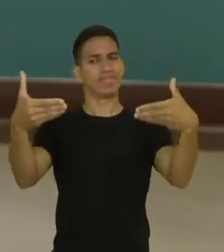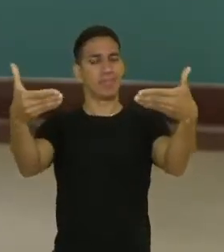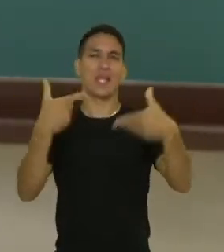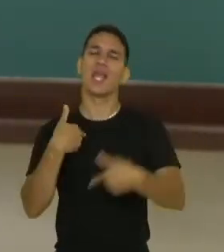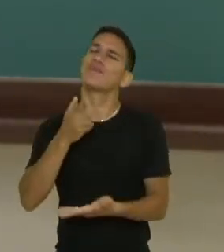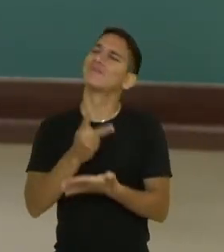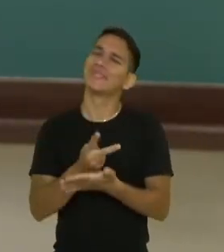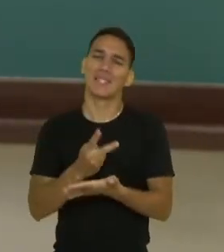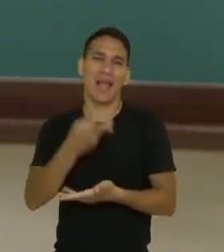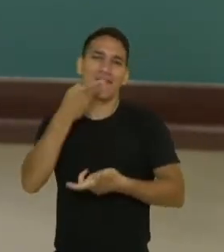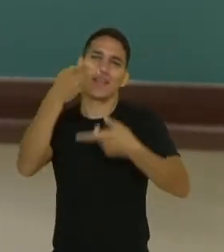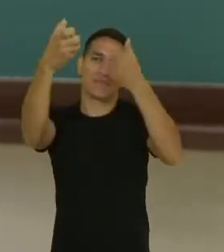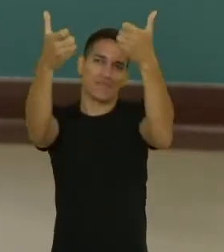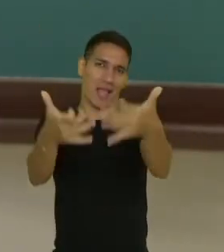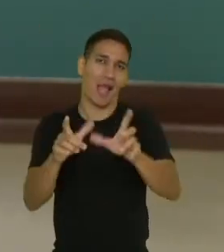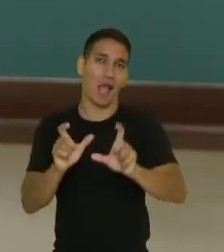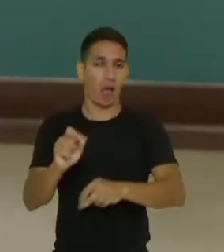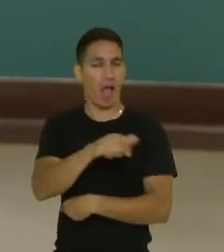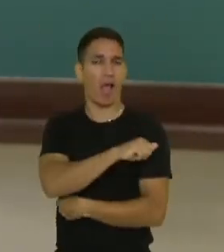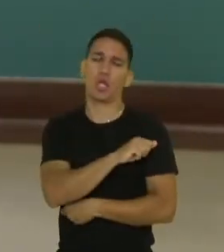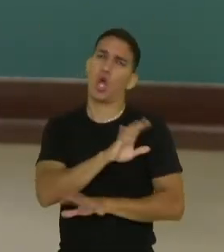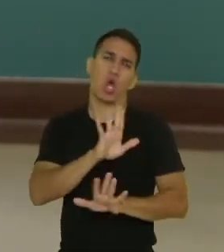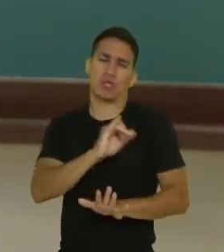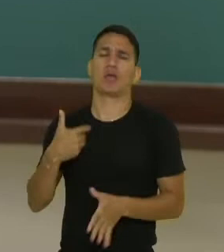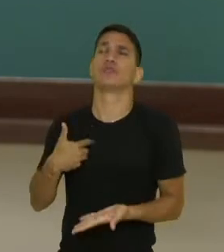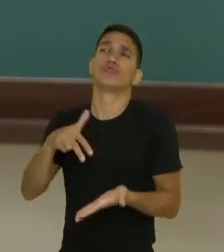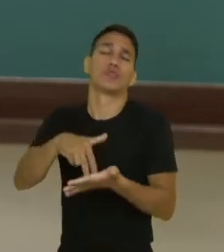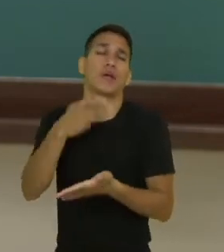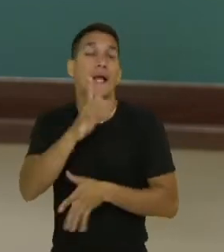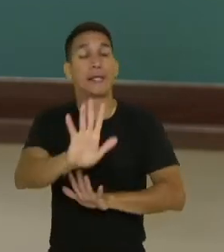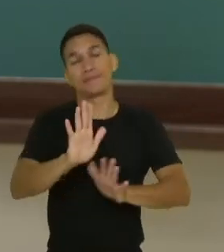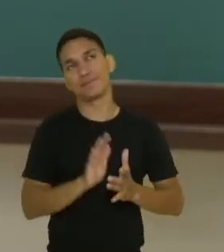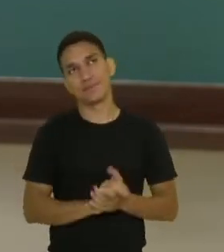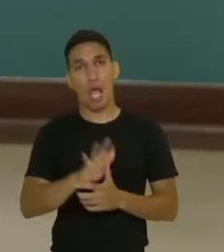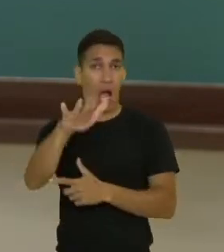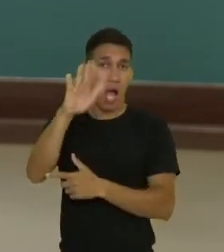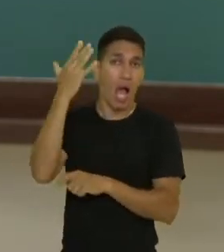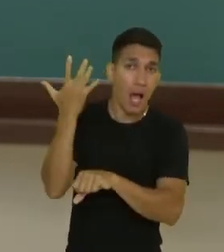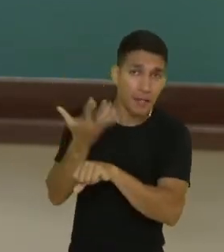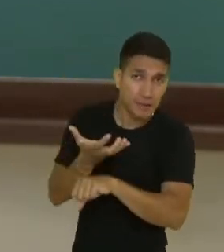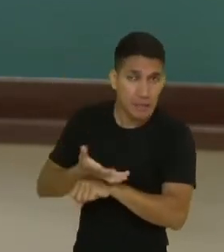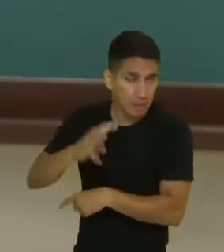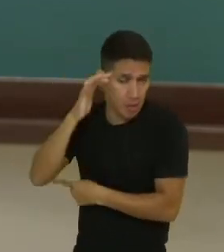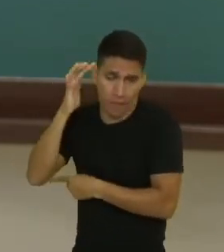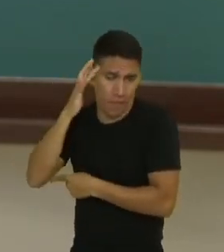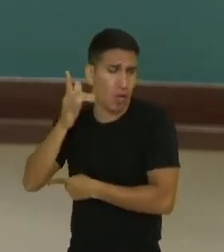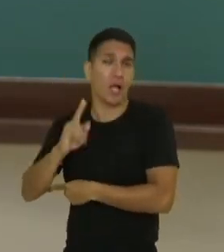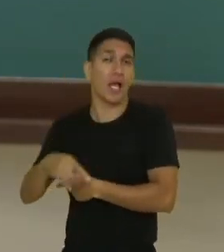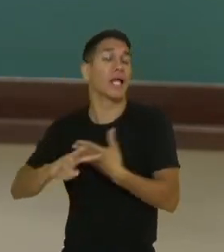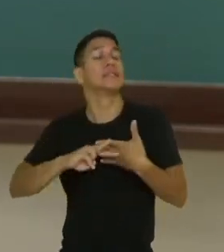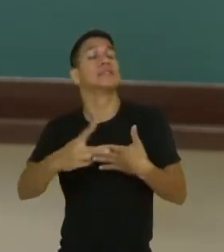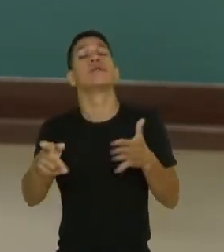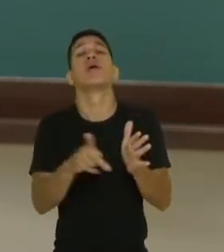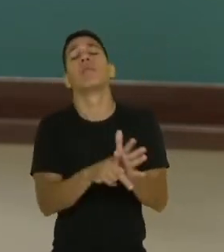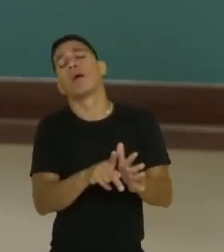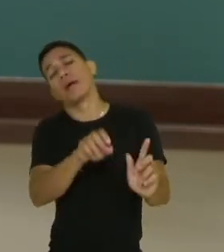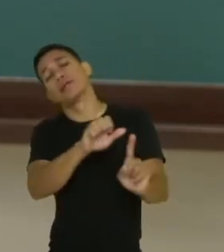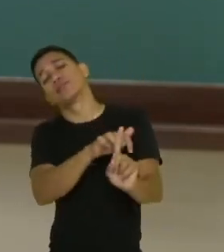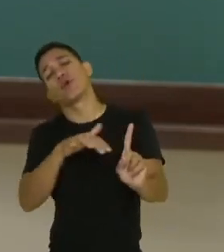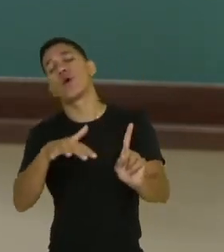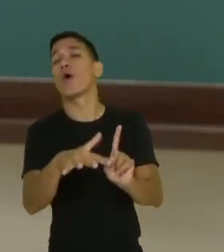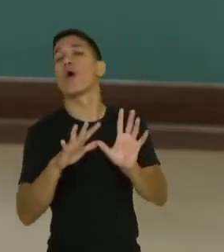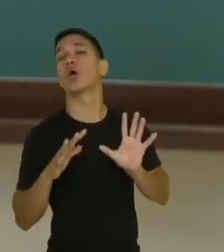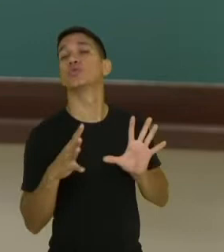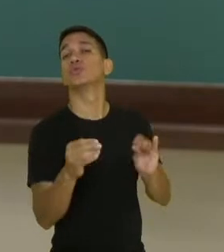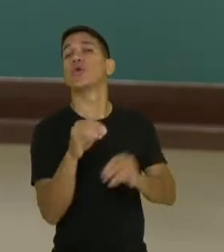meus alunos, né? Se eu só chegar e falar assim, olha, a filosofia é uma disciplina que reflete sobre a sociedade, sobre